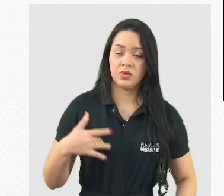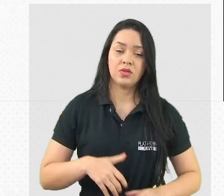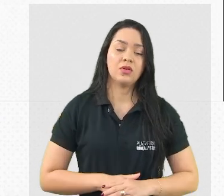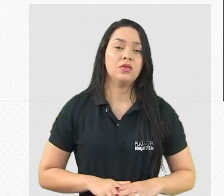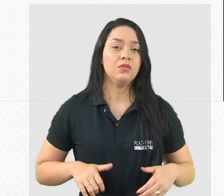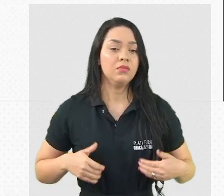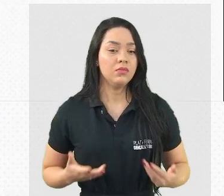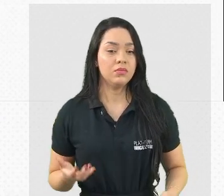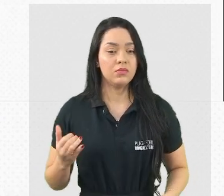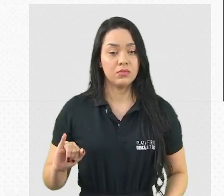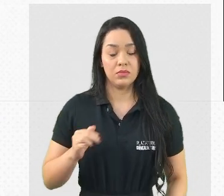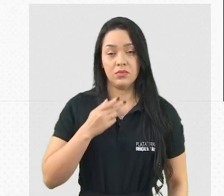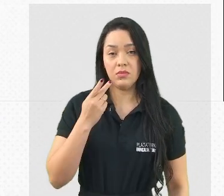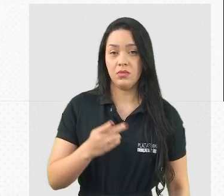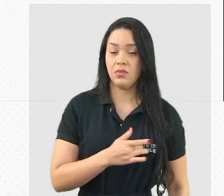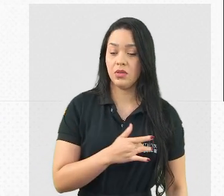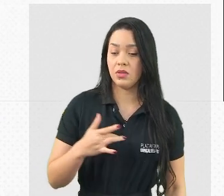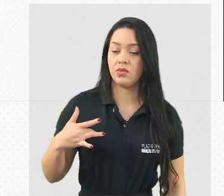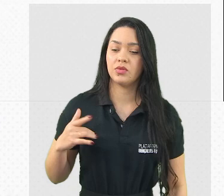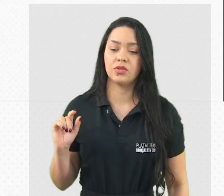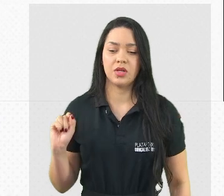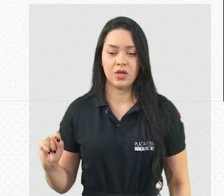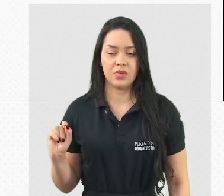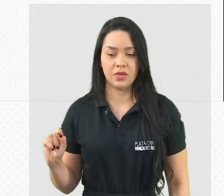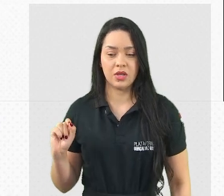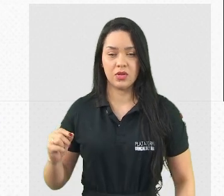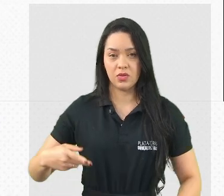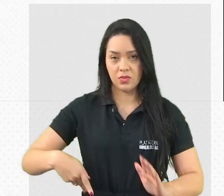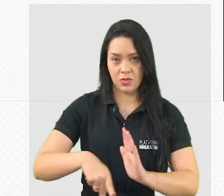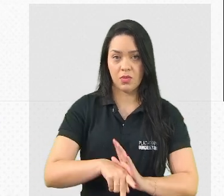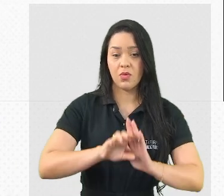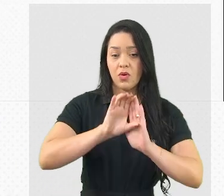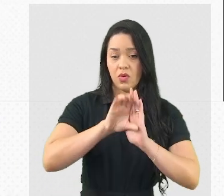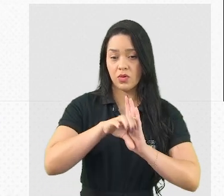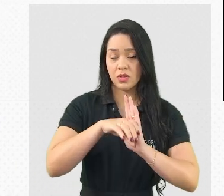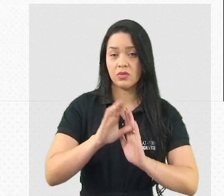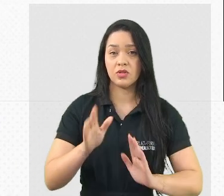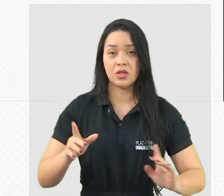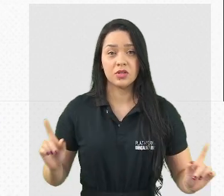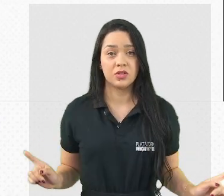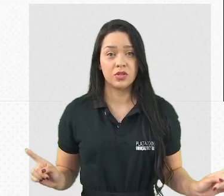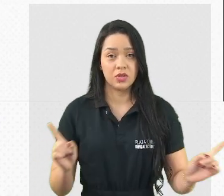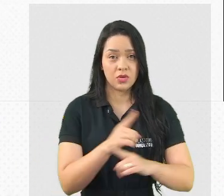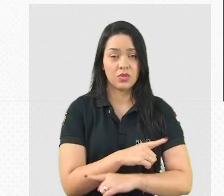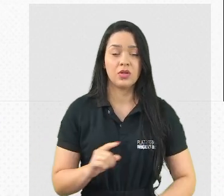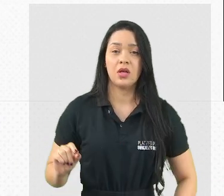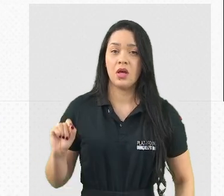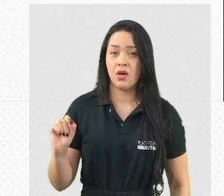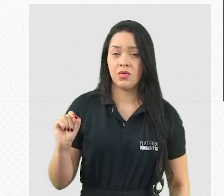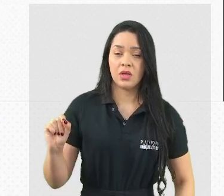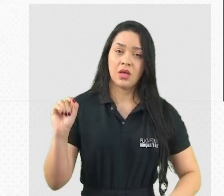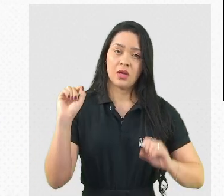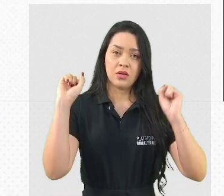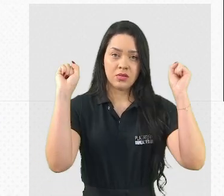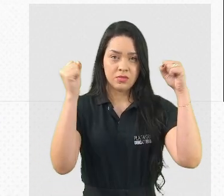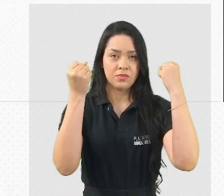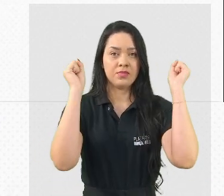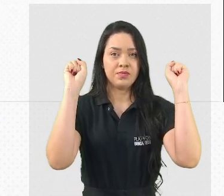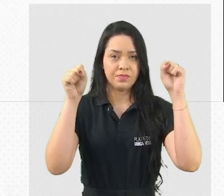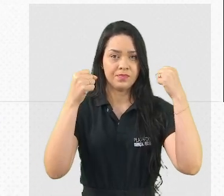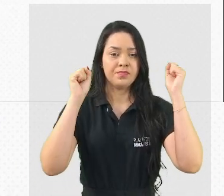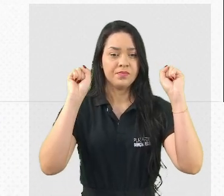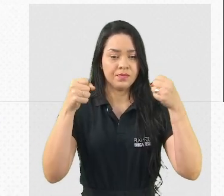Então, se eu falo de danos à saúde, é algo que, no seu próprio conceito, já é de encontro o que a educação física